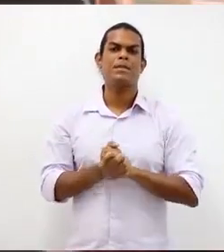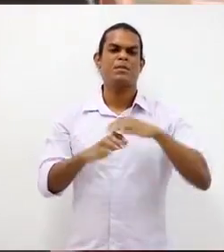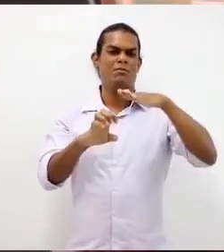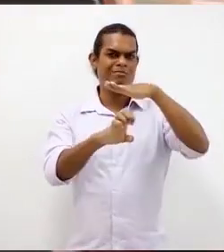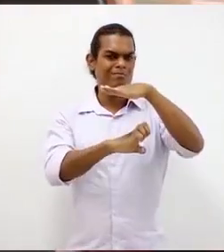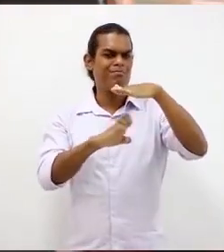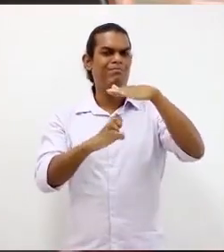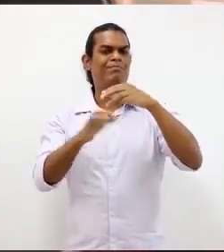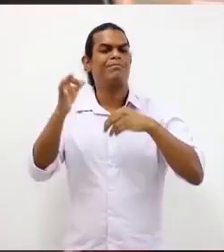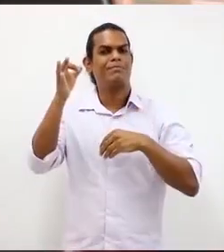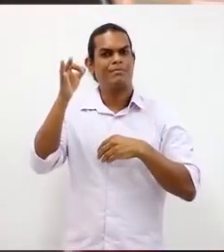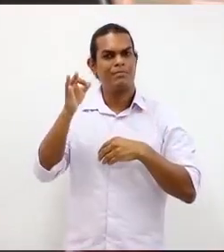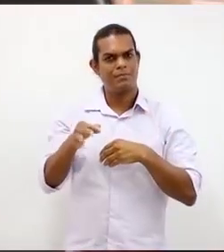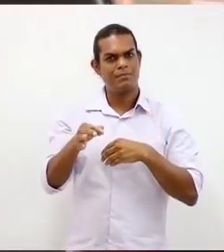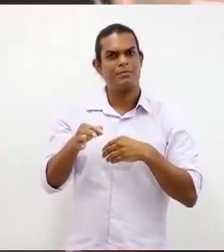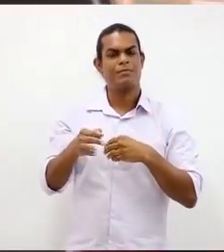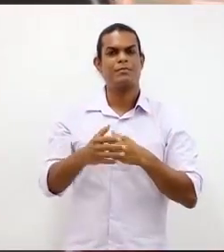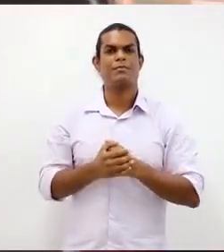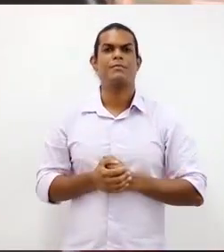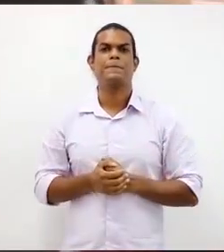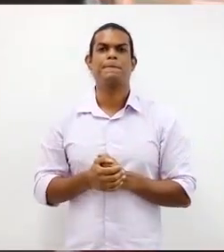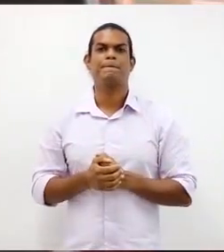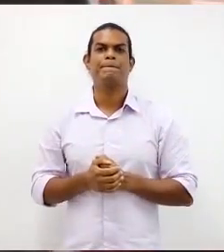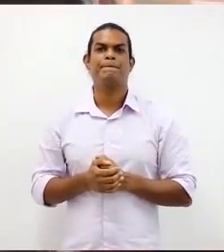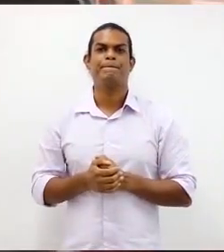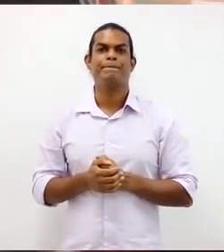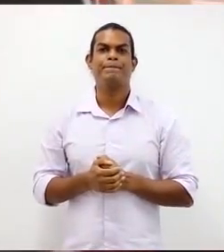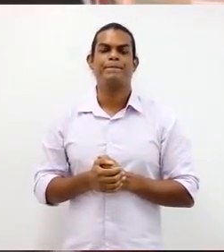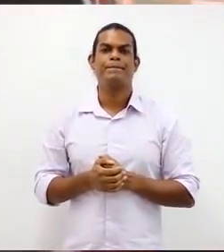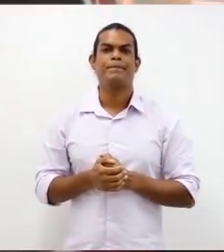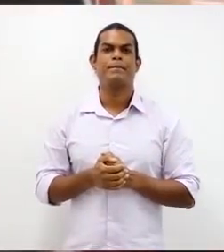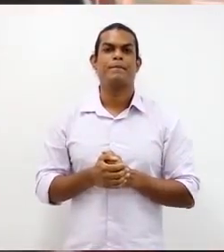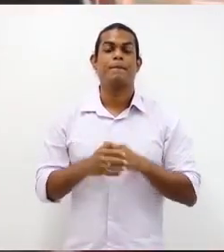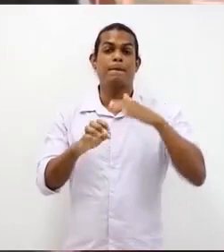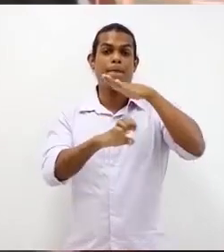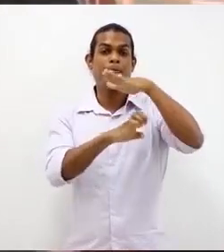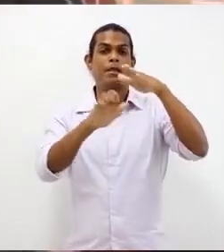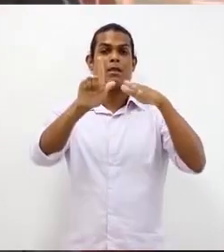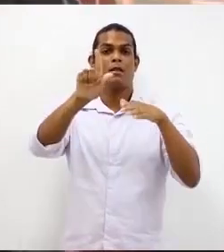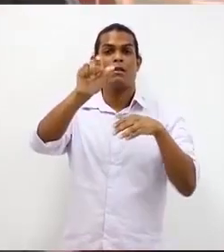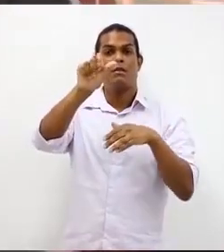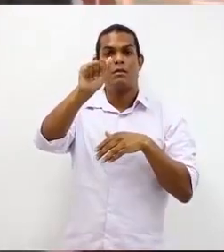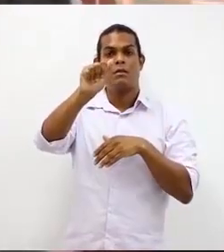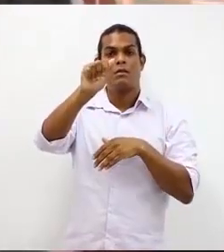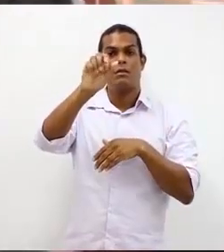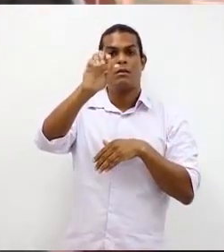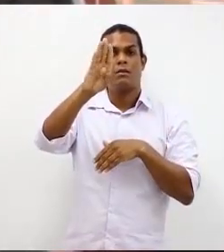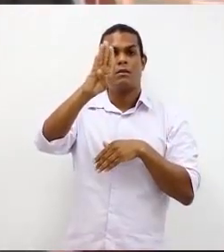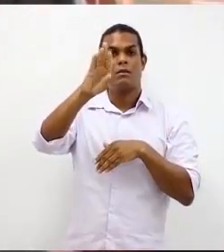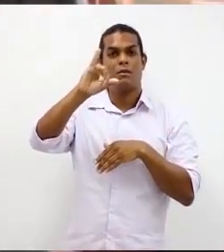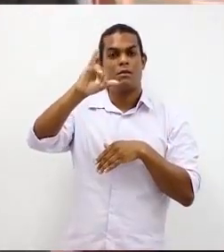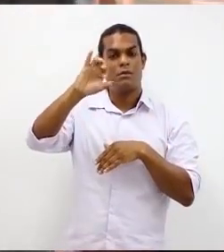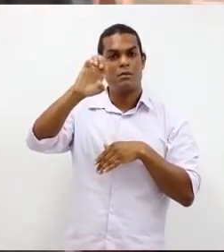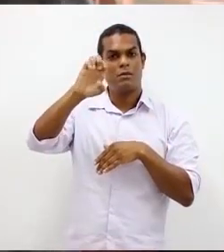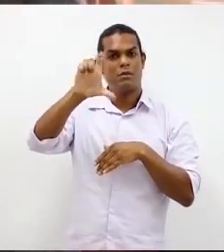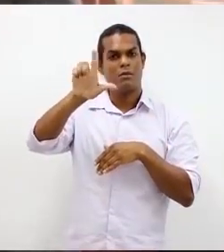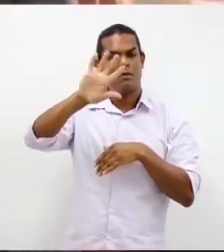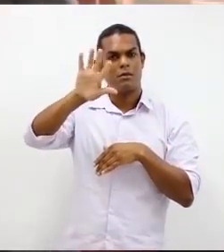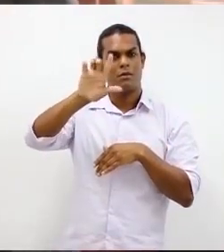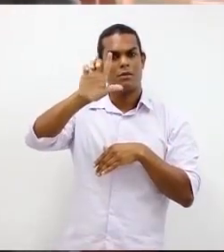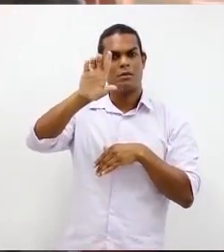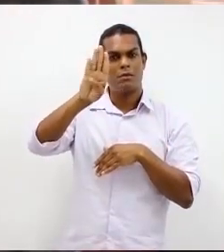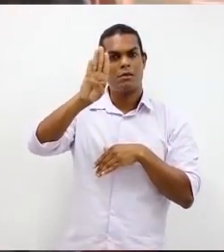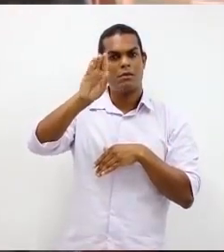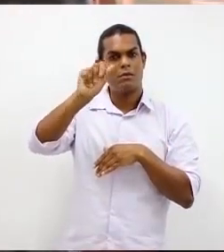de uma empresa da qual eu já tinha grandes referenciais dela, né? Que a Gabriel Bacelar é uma das empresas bem responsáveis na área da indústria da construção civil. Muito